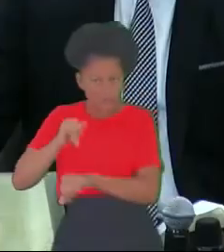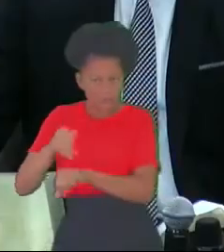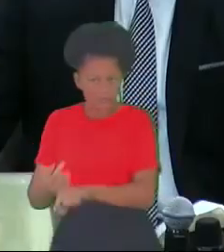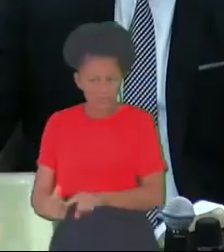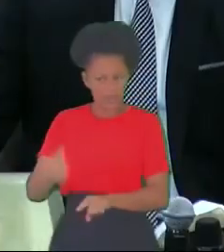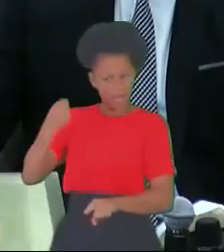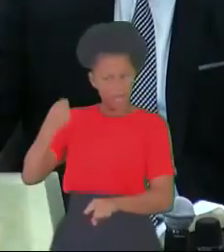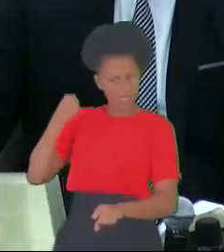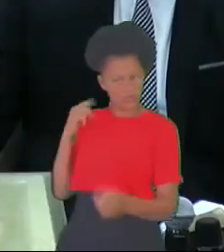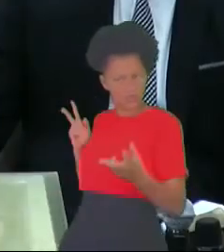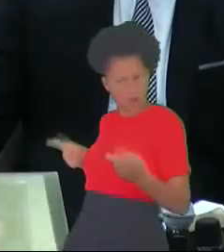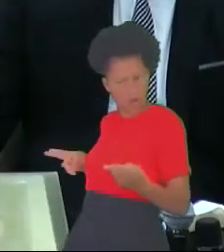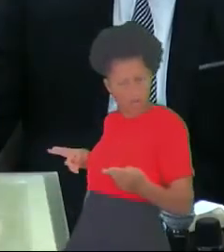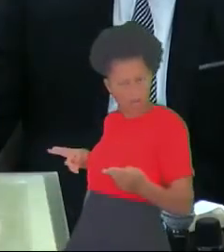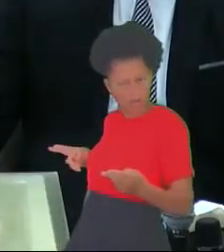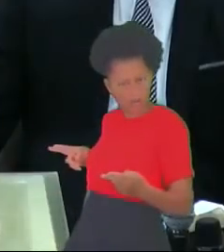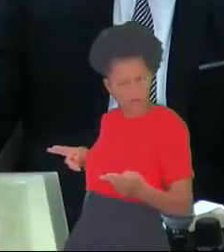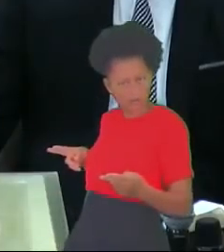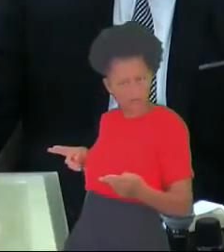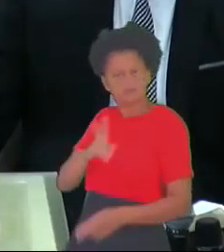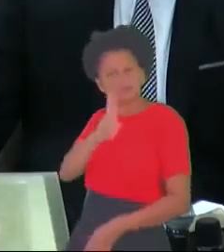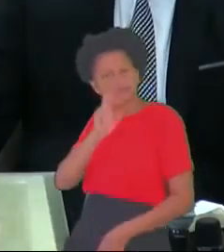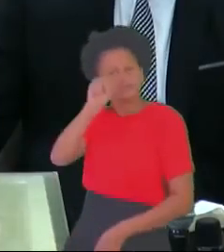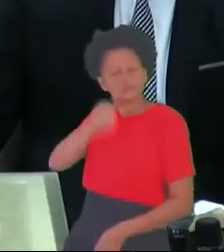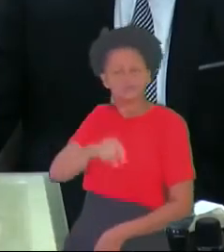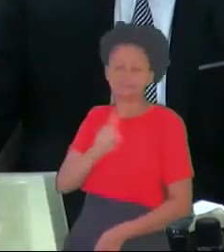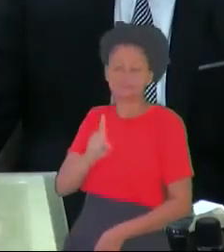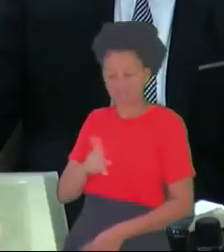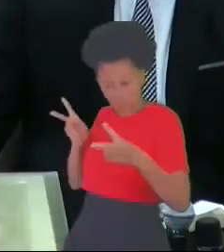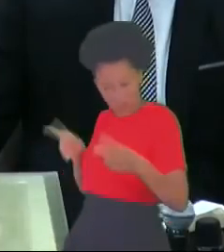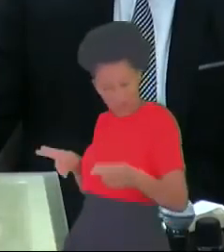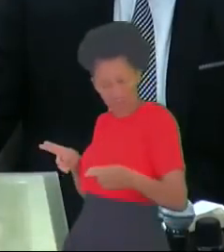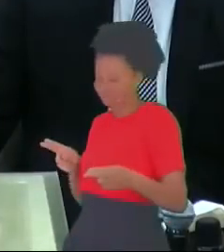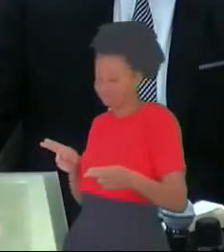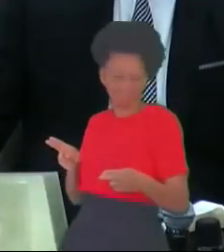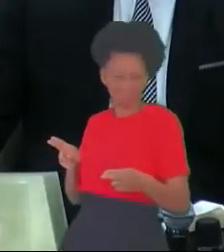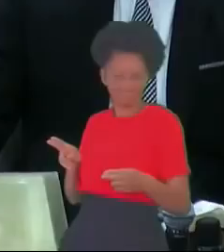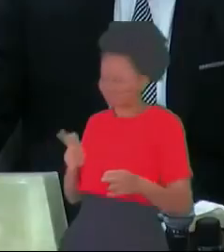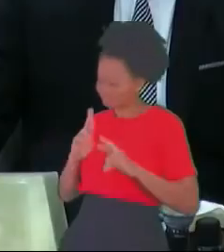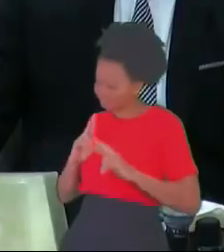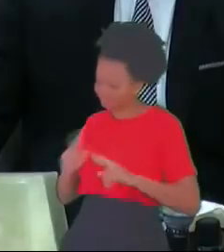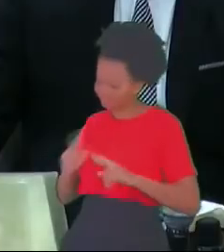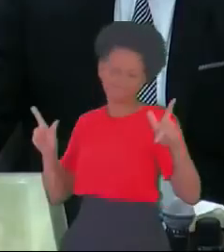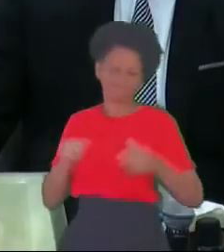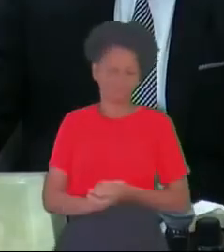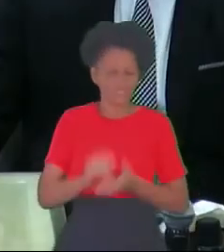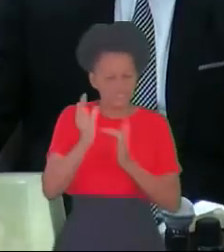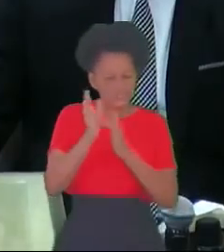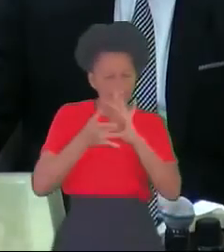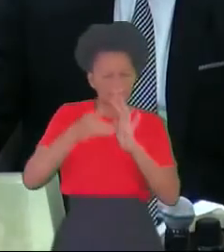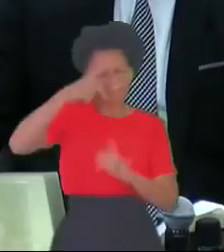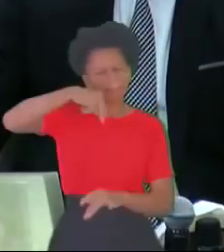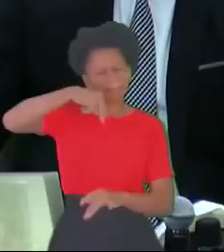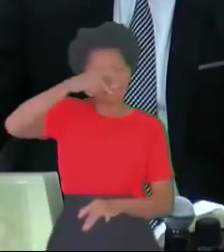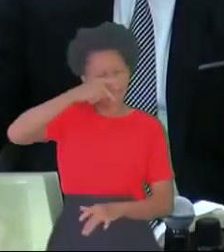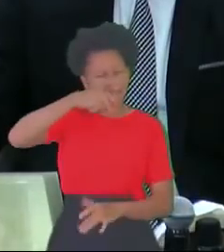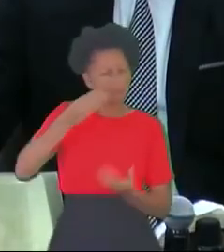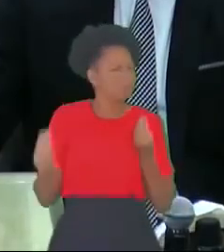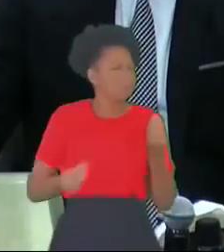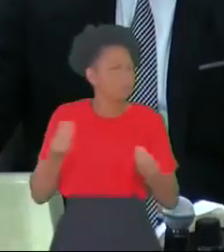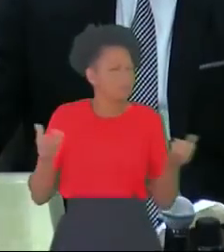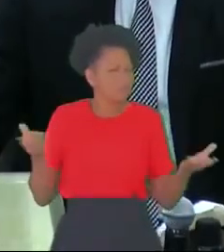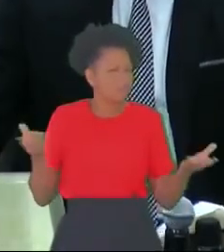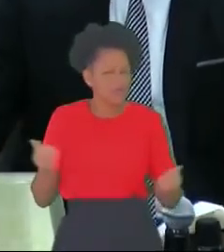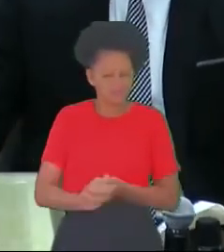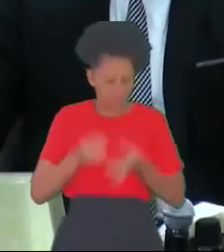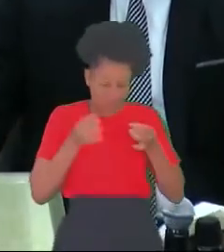não? Sim ou não? Não. Me diga uma coisa, Jesus não é o mesmo? Jesus abandonou